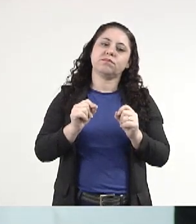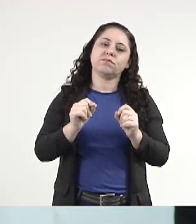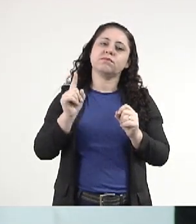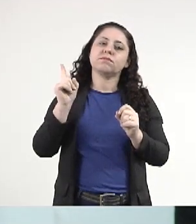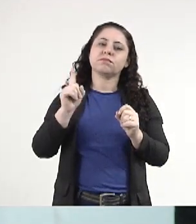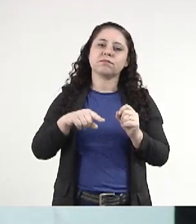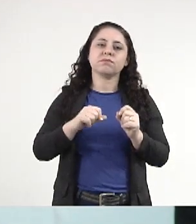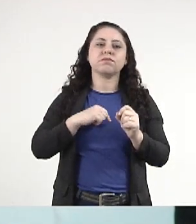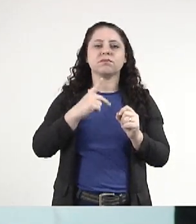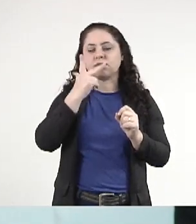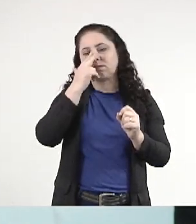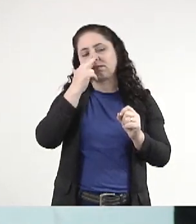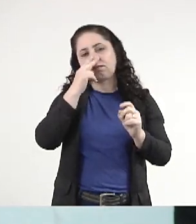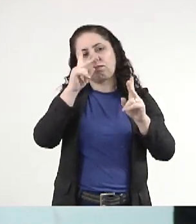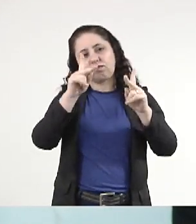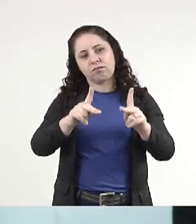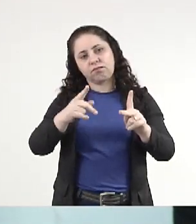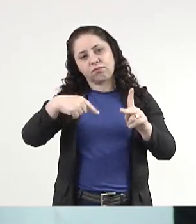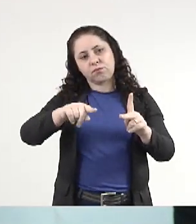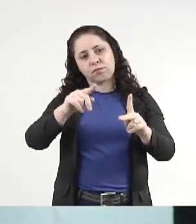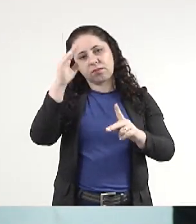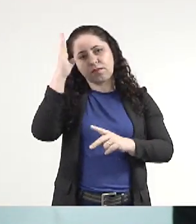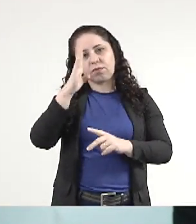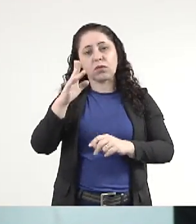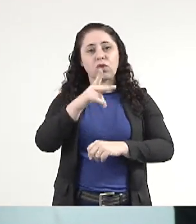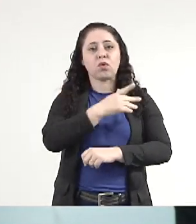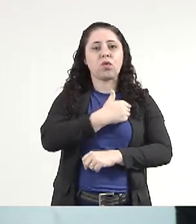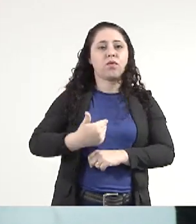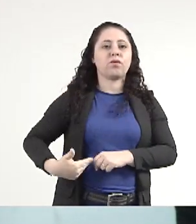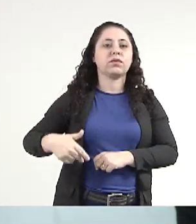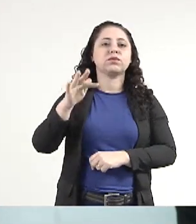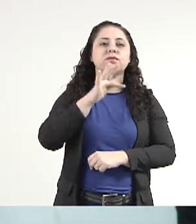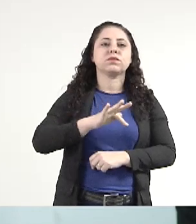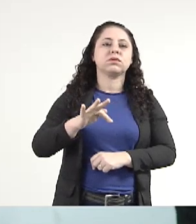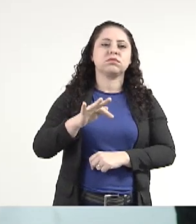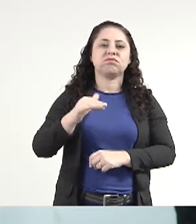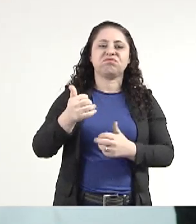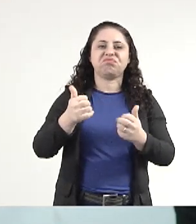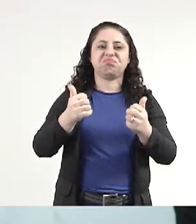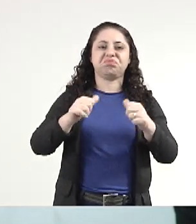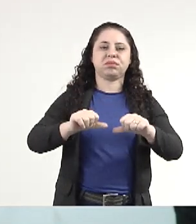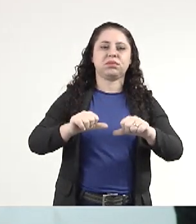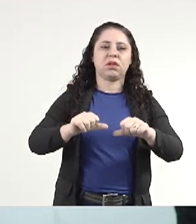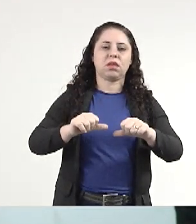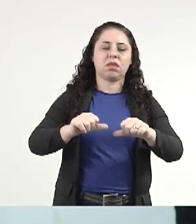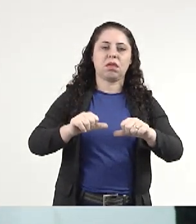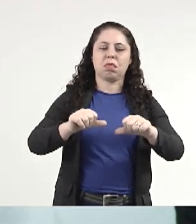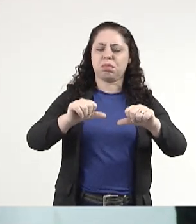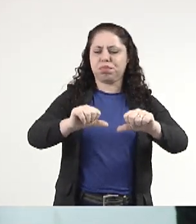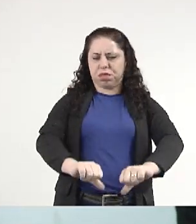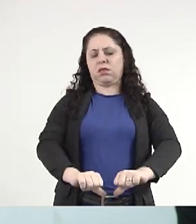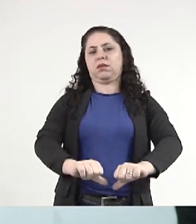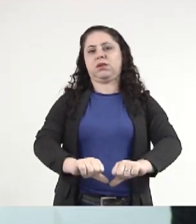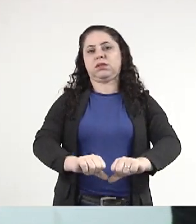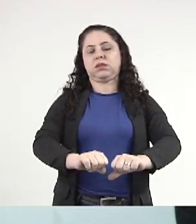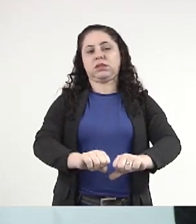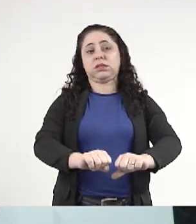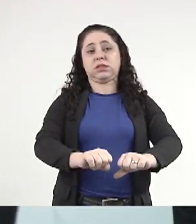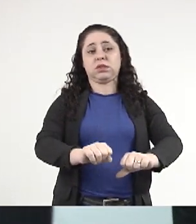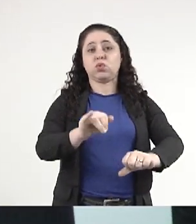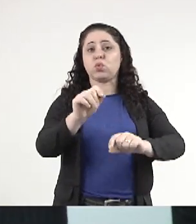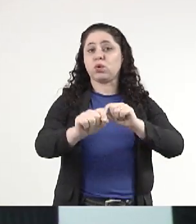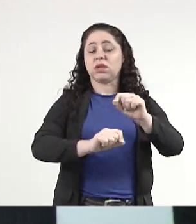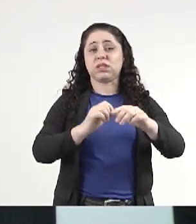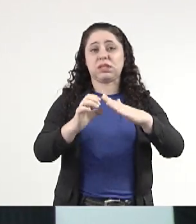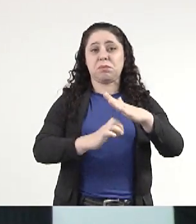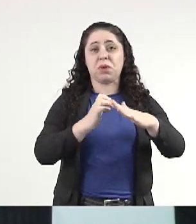e é esse o retrato do povo brasileiro. Um governo federal ruim, péssimo, quebrando todas as